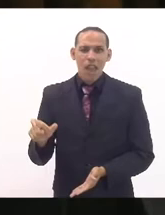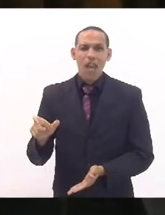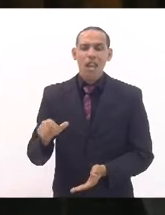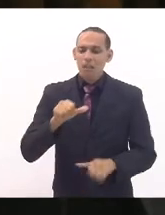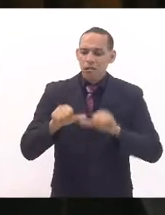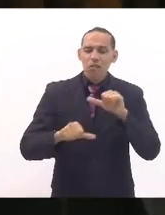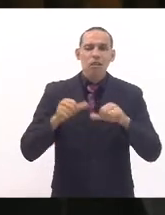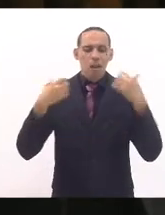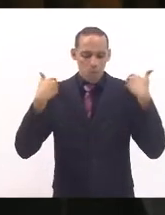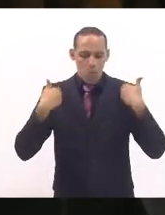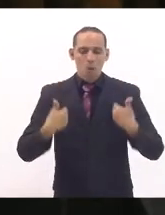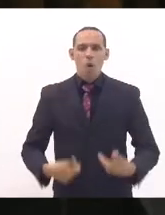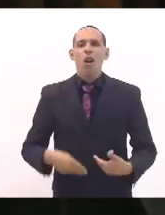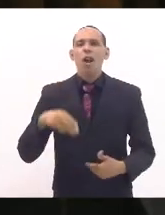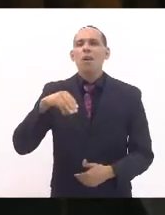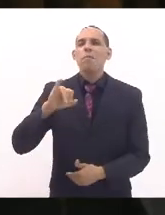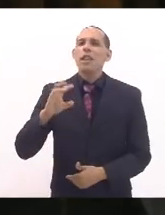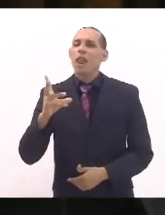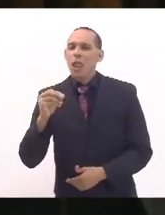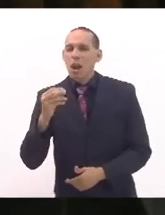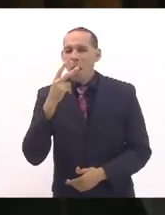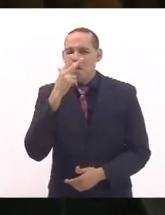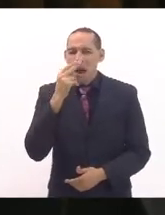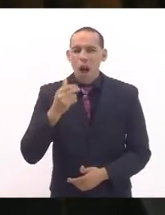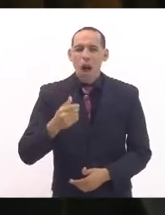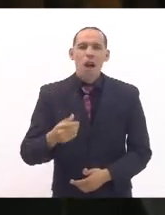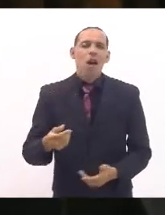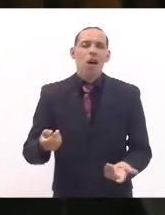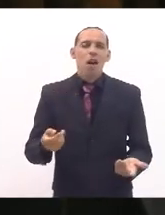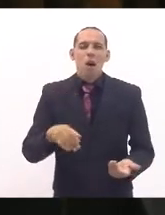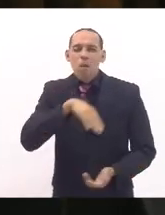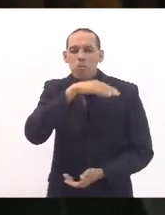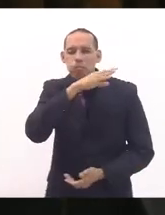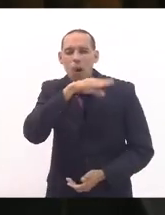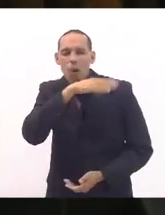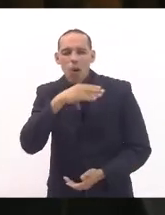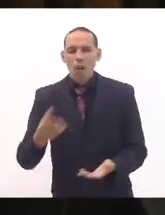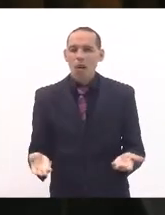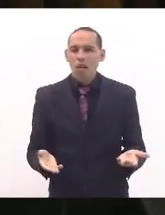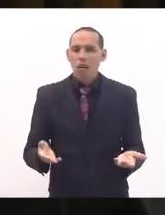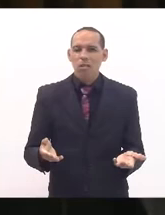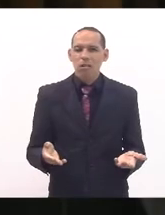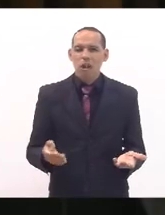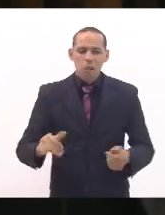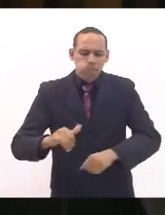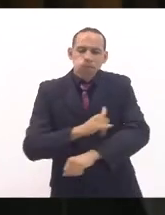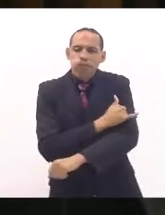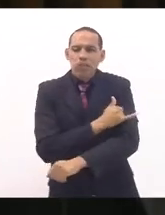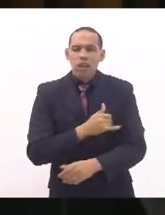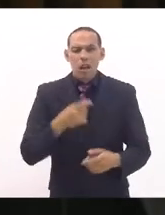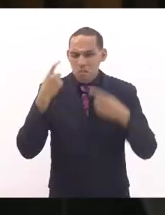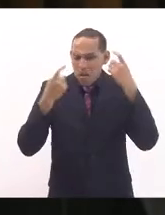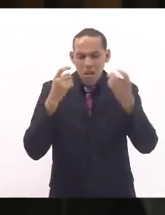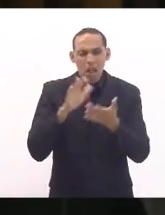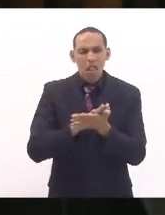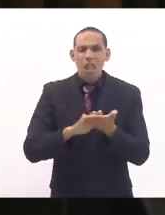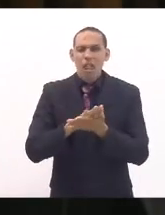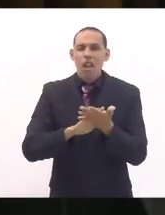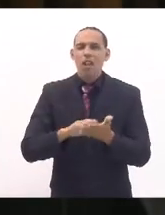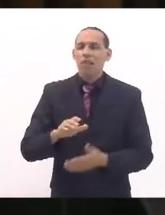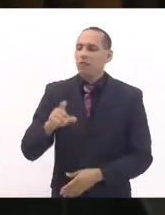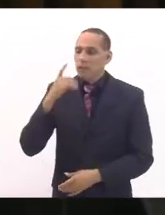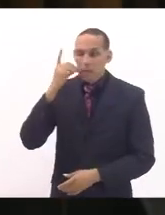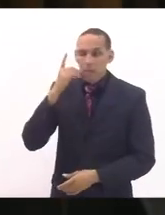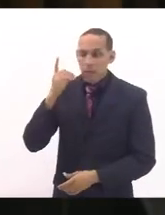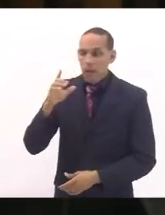no carnaval, que parece um porco humano de tão obeso que é, eles não se preocupam. Uma das emendas que fiz, senhor deputado, presidente.